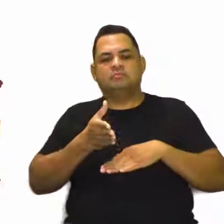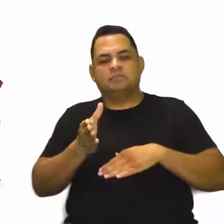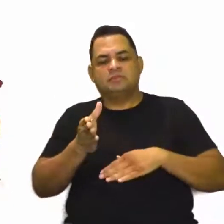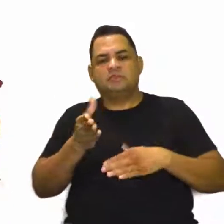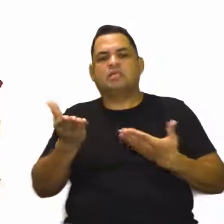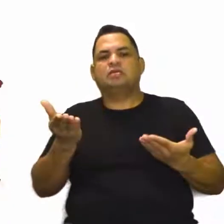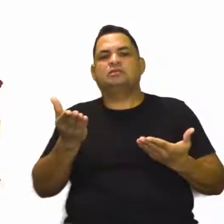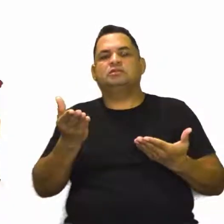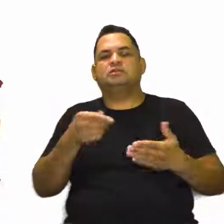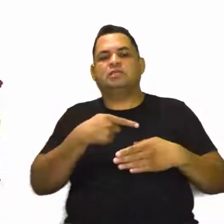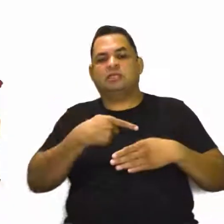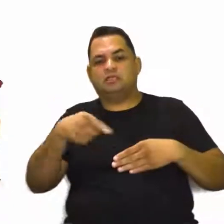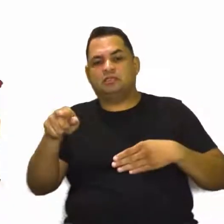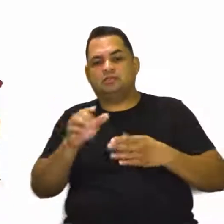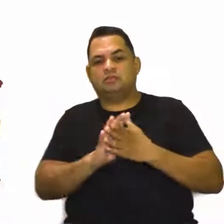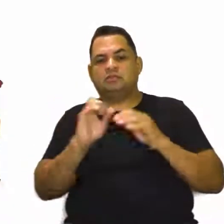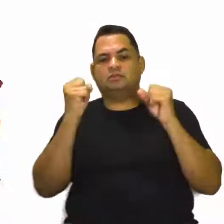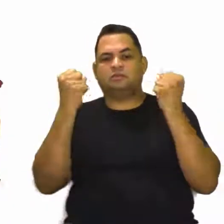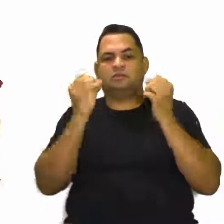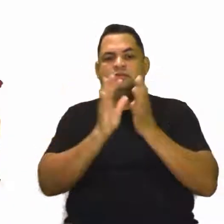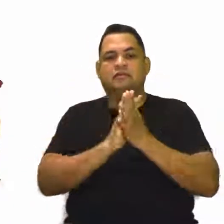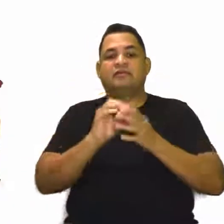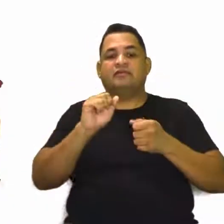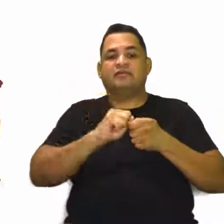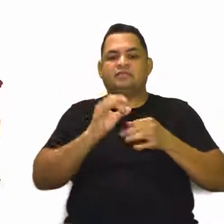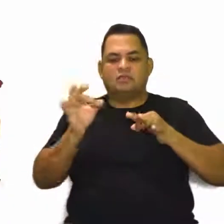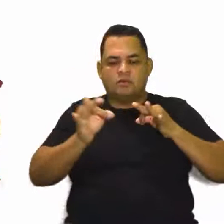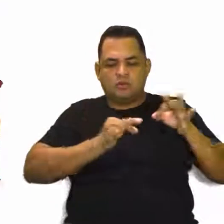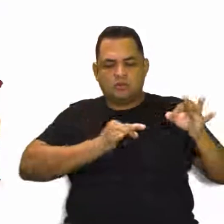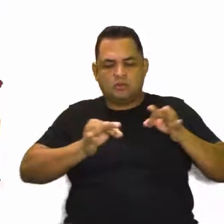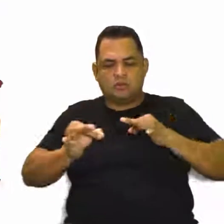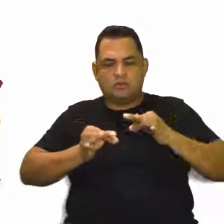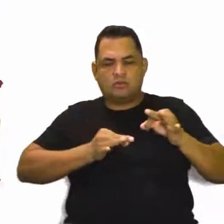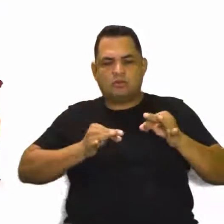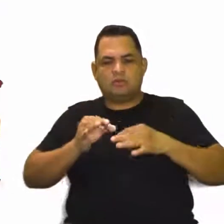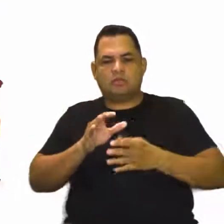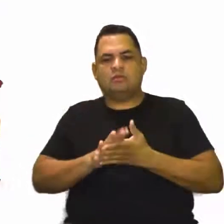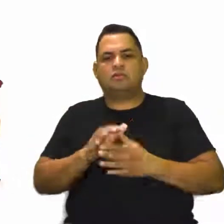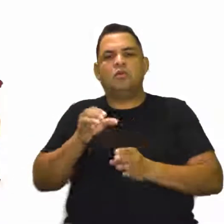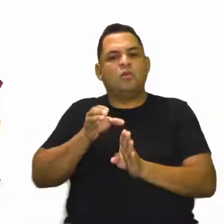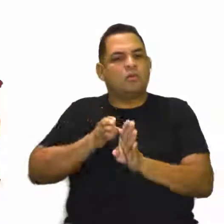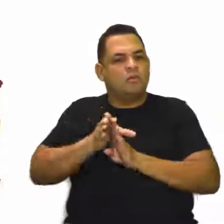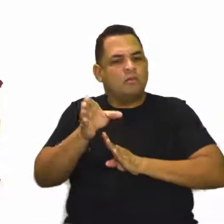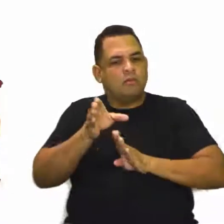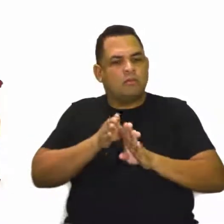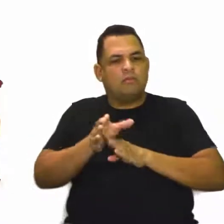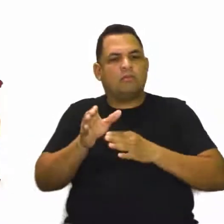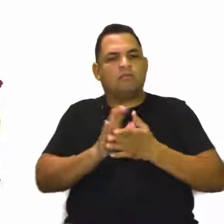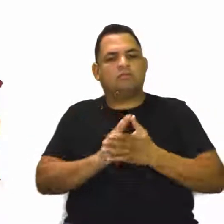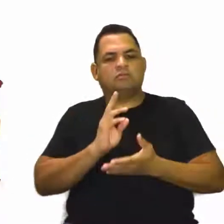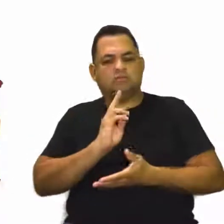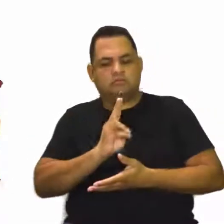atividade física diária e fazer uma sistematizada, uma com orientação, uma com